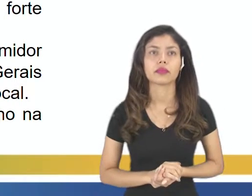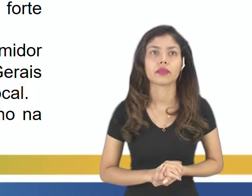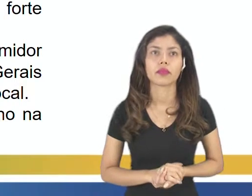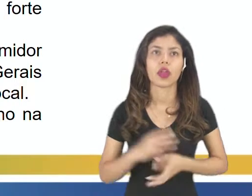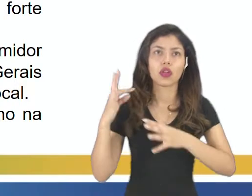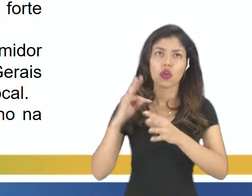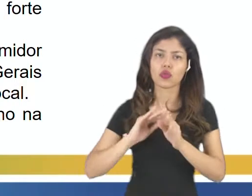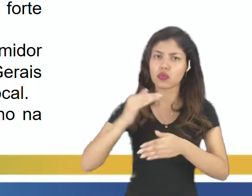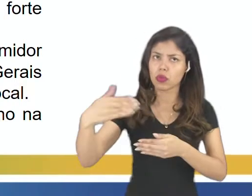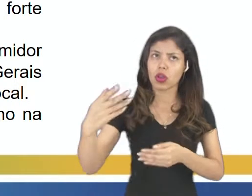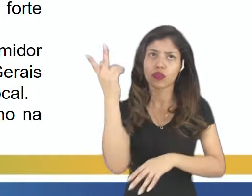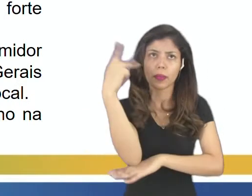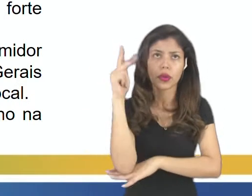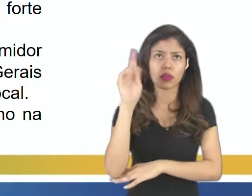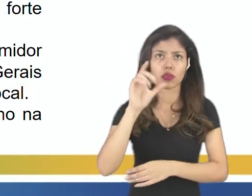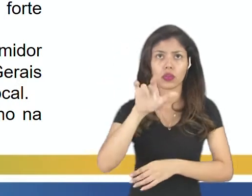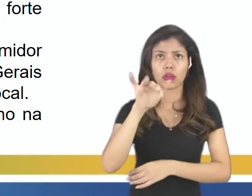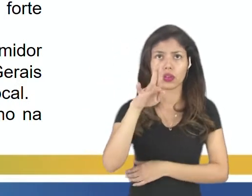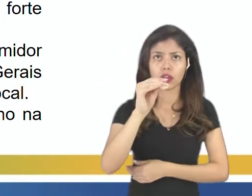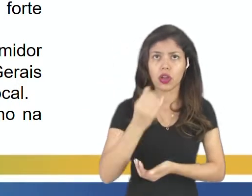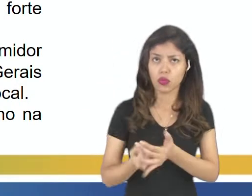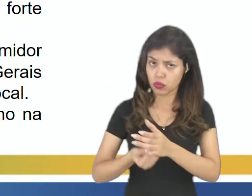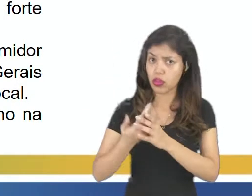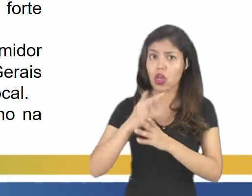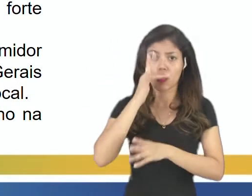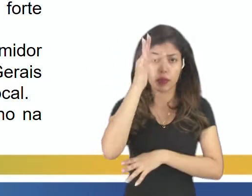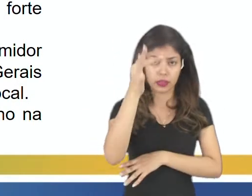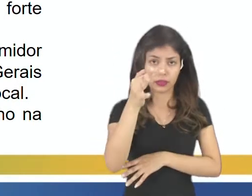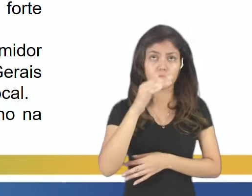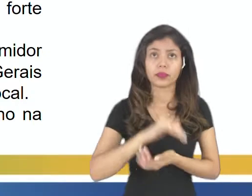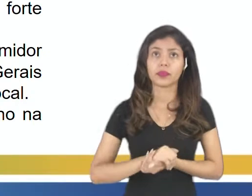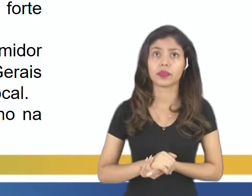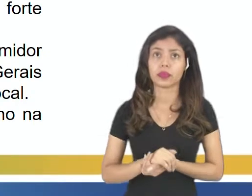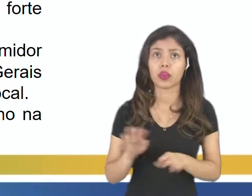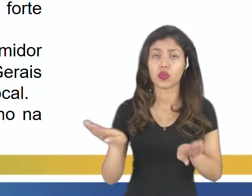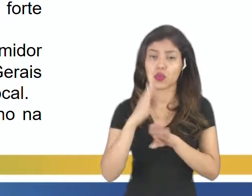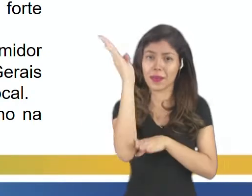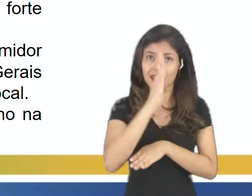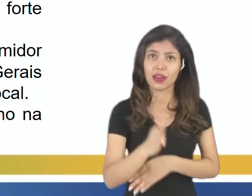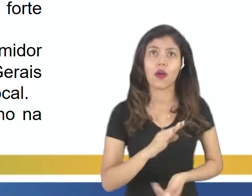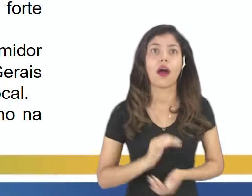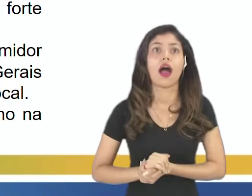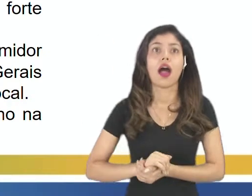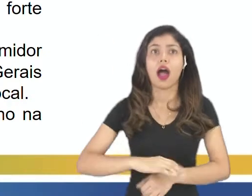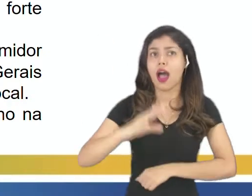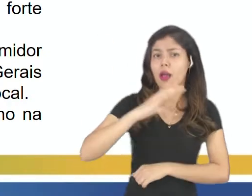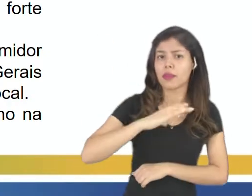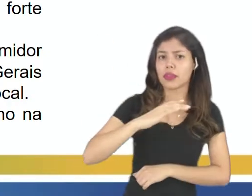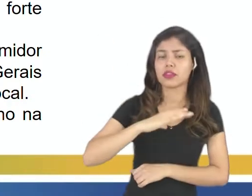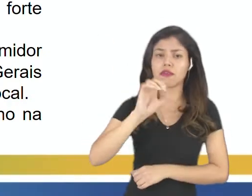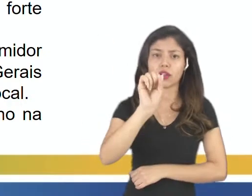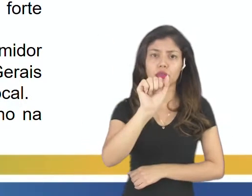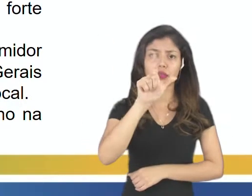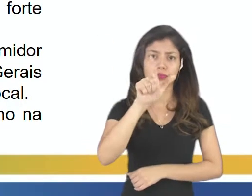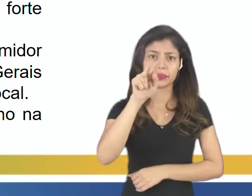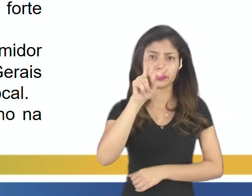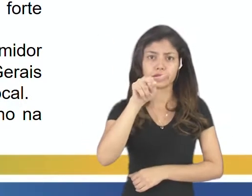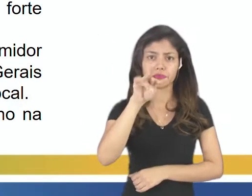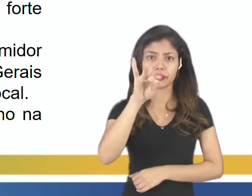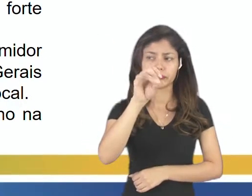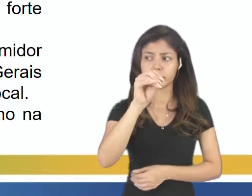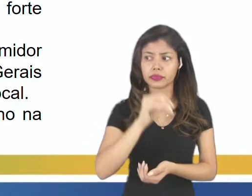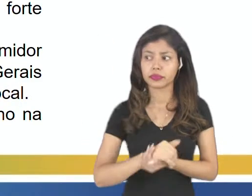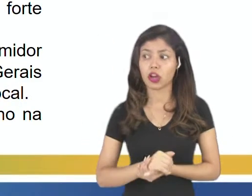durante o período colonial que o barroco floresceu no Brasil. A capital Salvador, né, que foi a primeira capital do